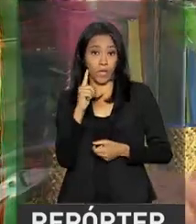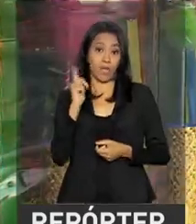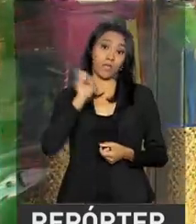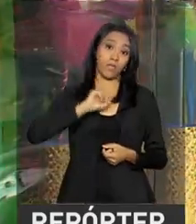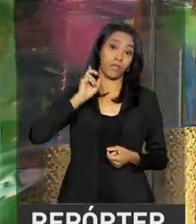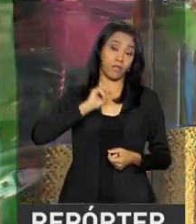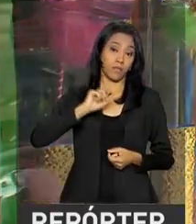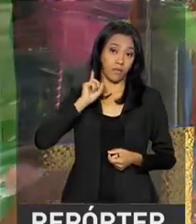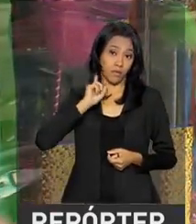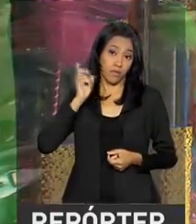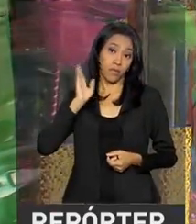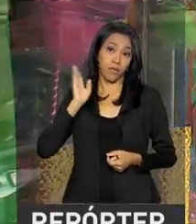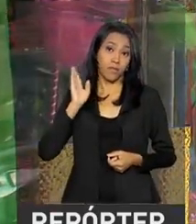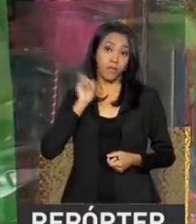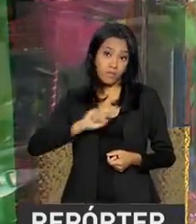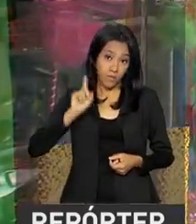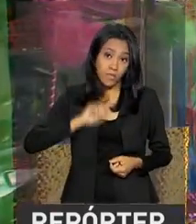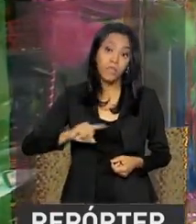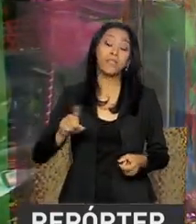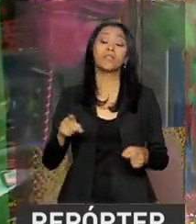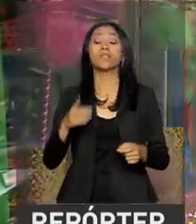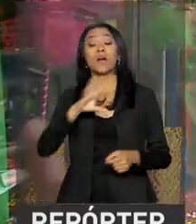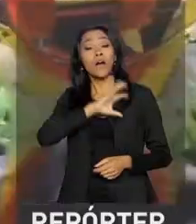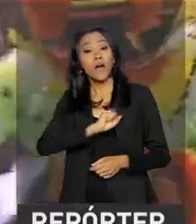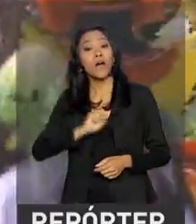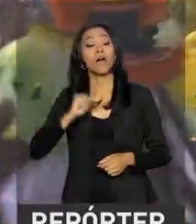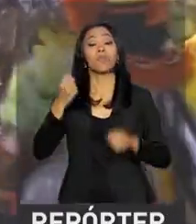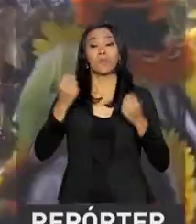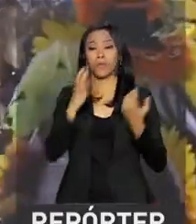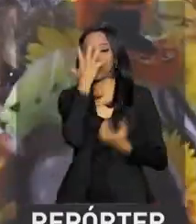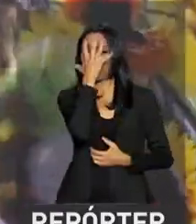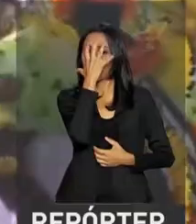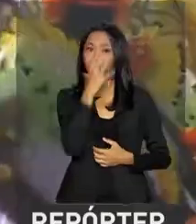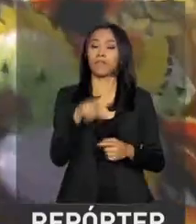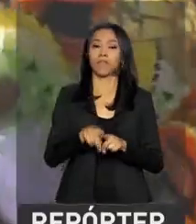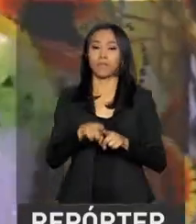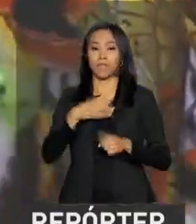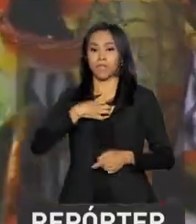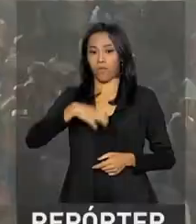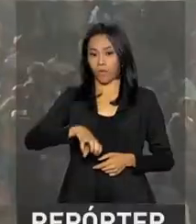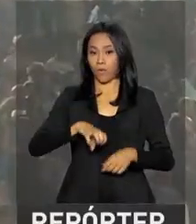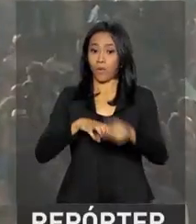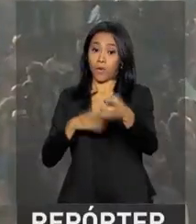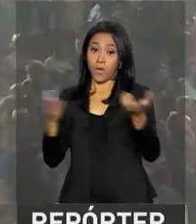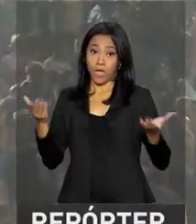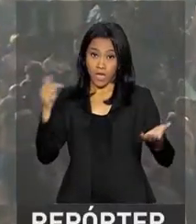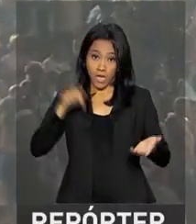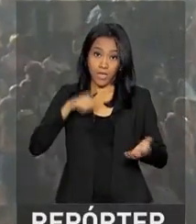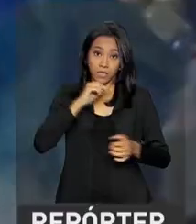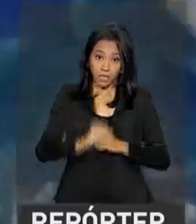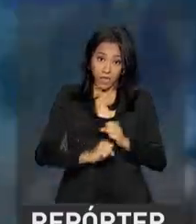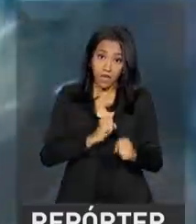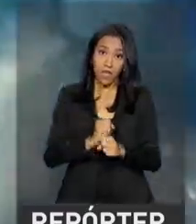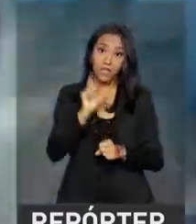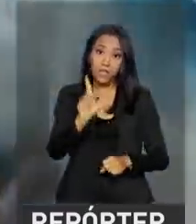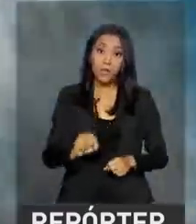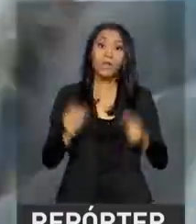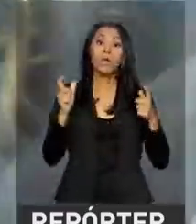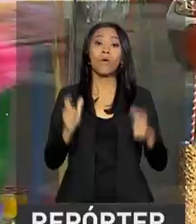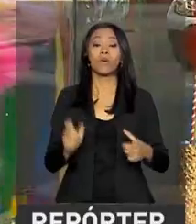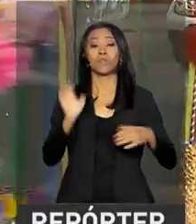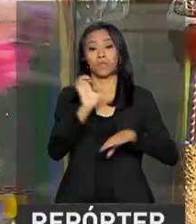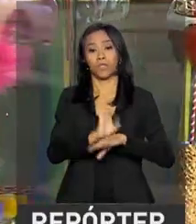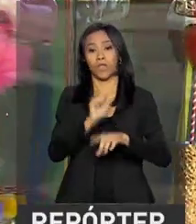pro carnaval de olinda amo carnaval de salvador este ano a cidade escolhida por ele para curtir a festa foi o rio de janeiro